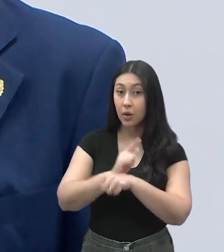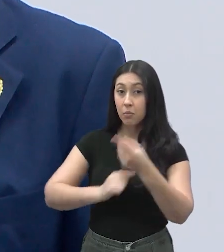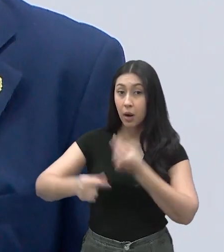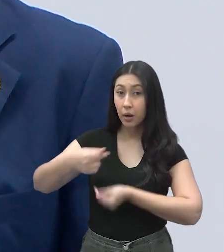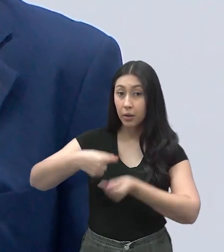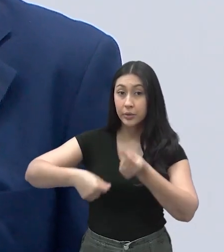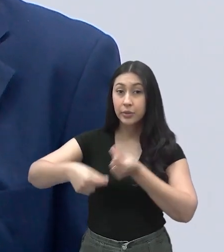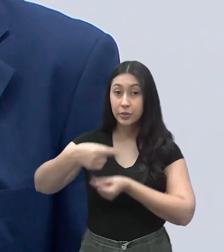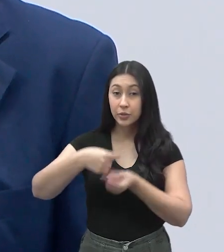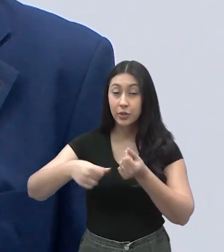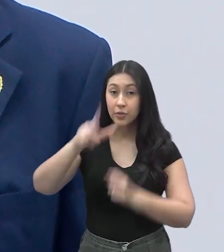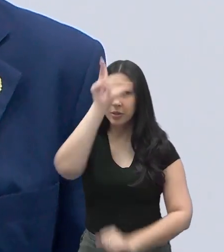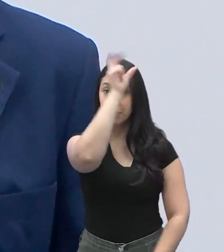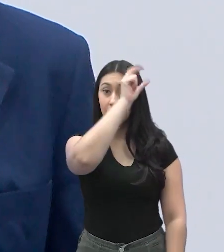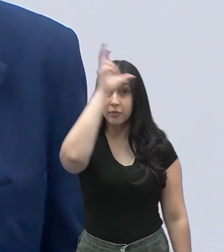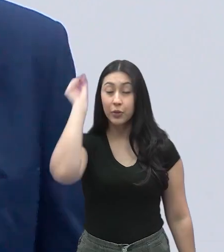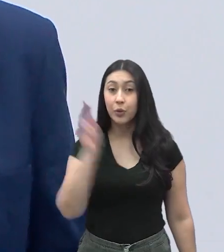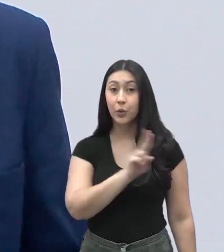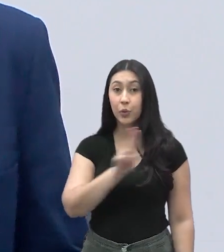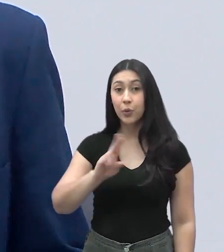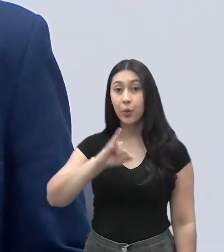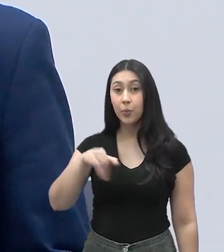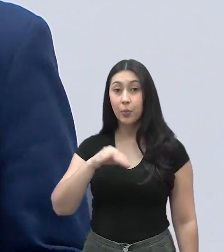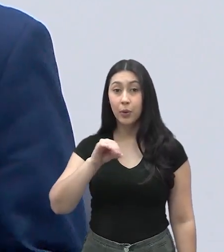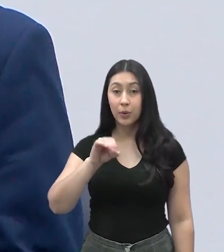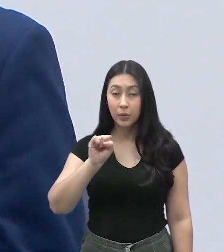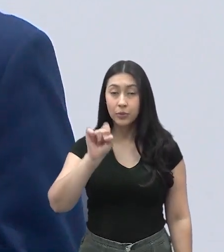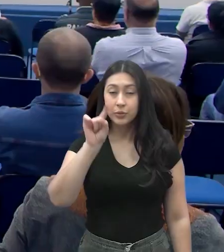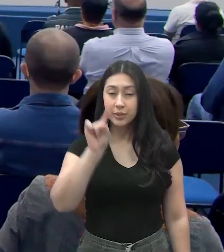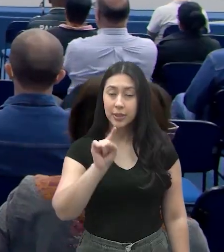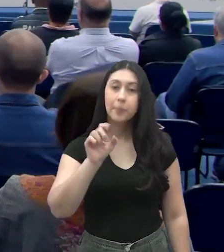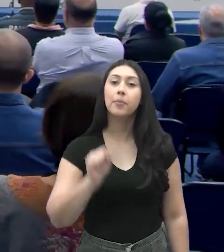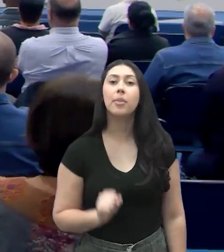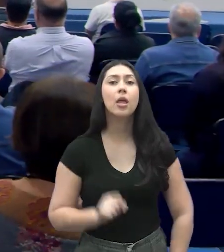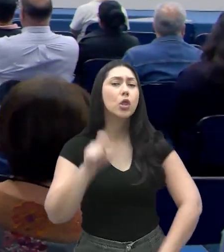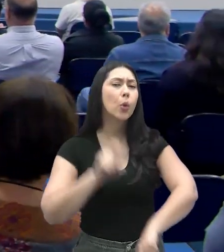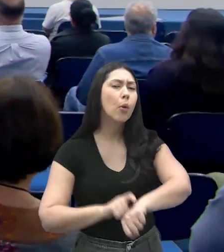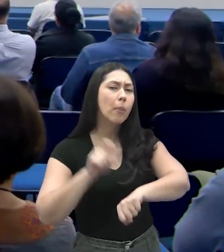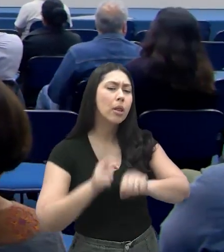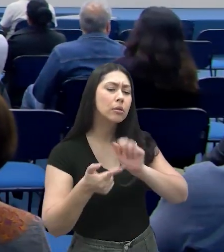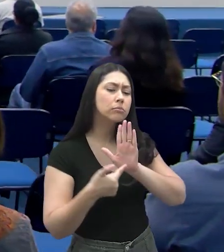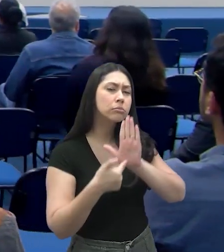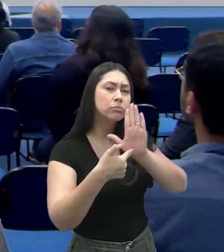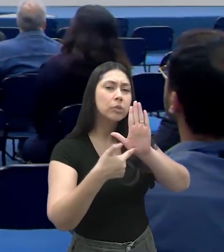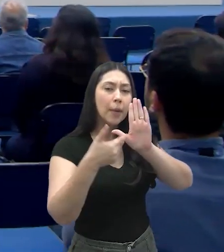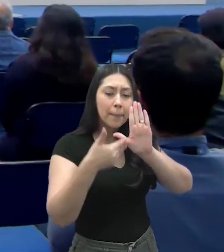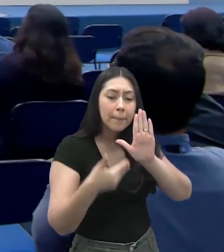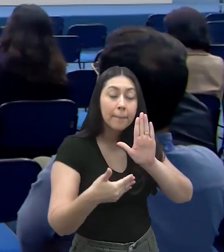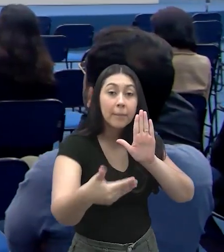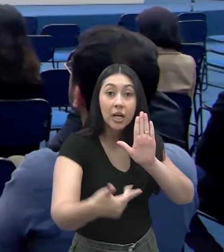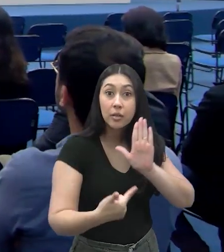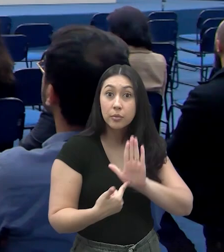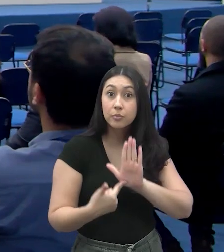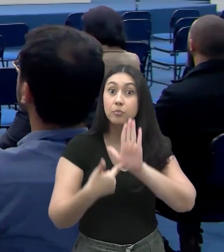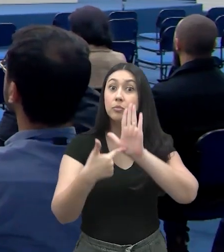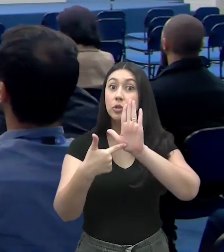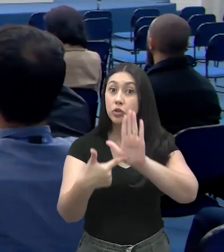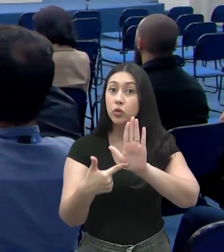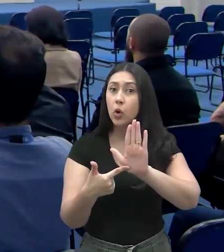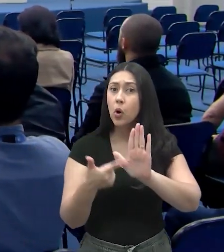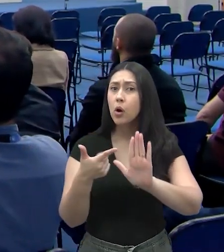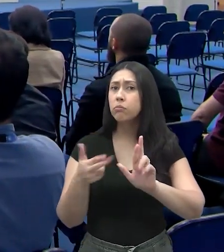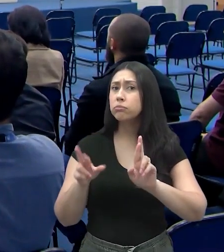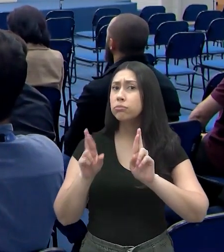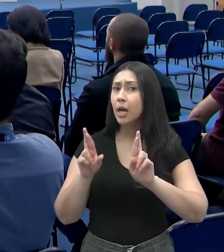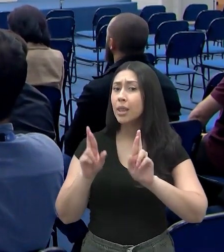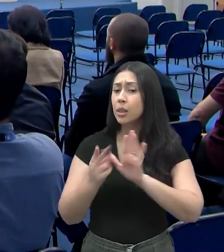Gestão Administrativa e Finanças da Prefeitura, José Nabuco. Durante a apresentação inicial, foi anunciada a previsão